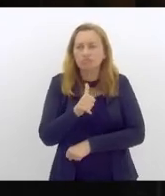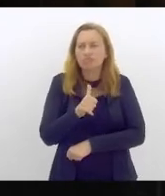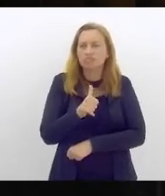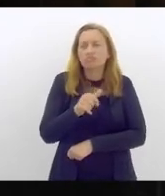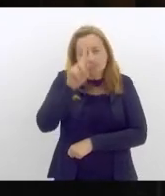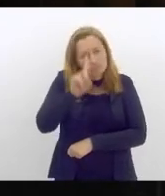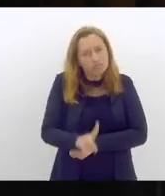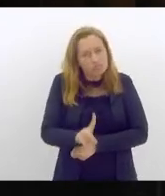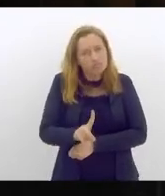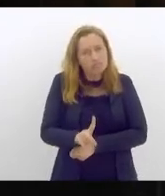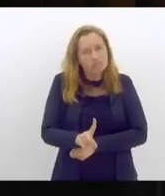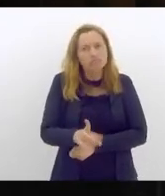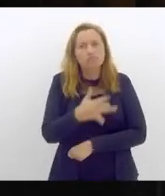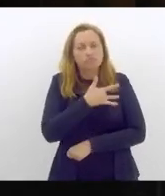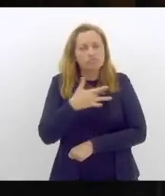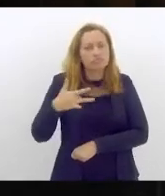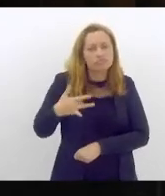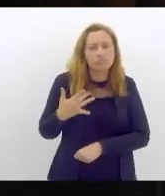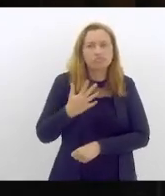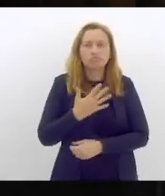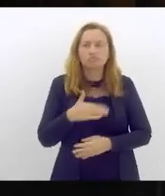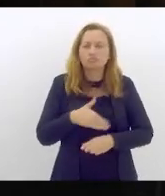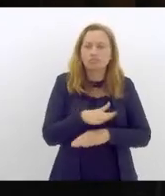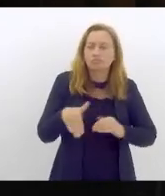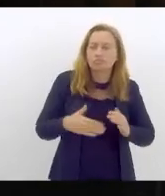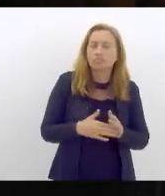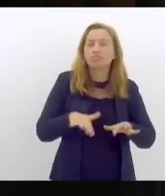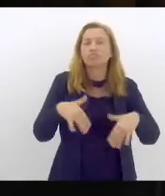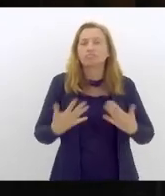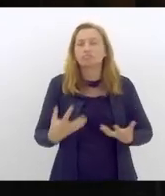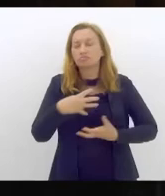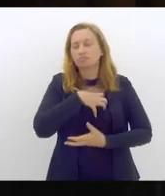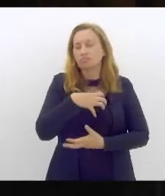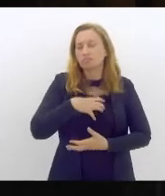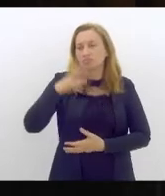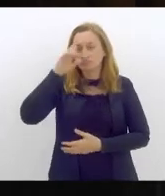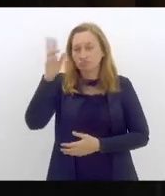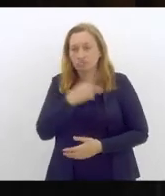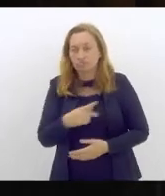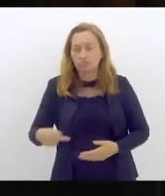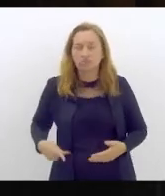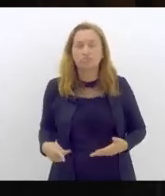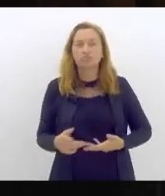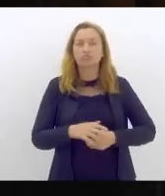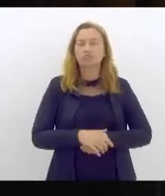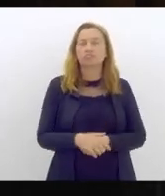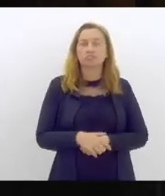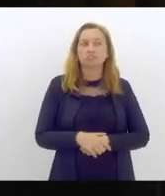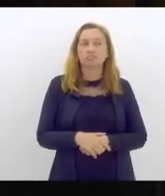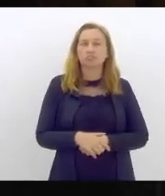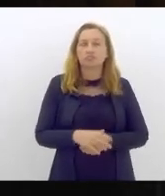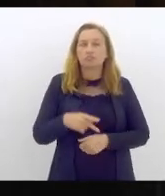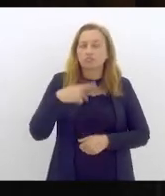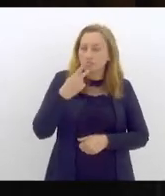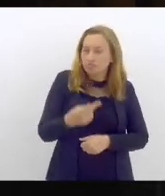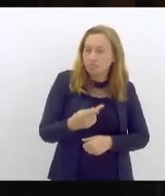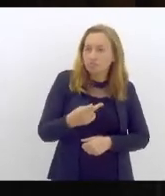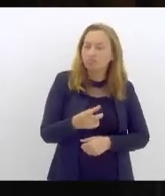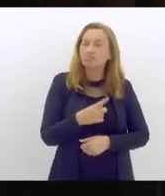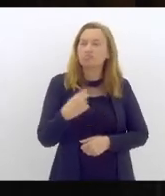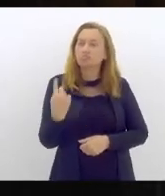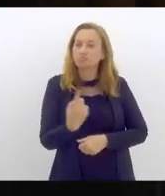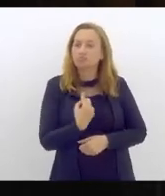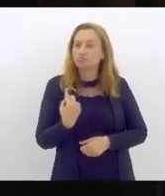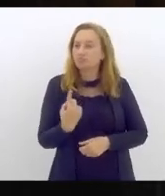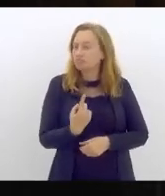direito à saúde integral Então nesse sentido Senhor na presidenta eu fiz questão de ressaltar no nosso